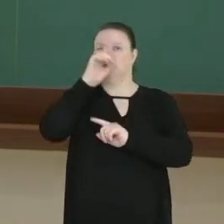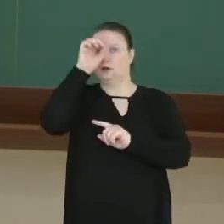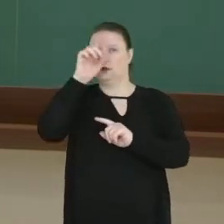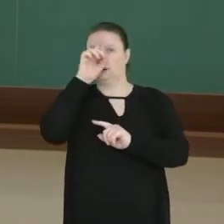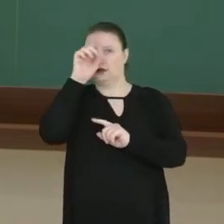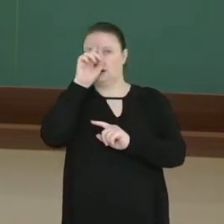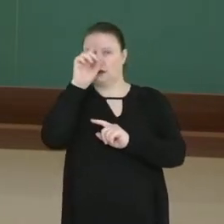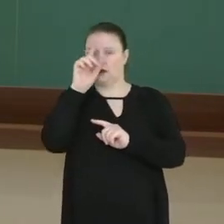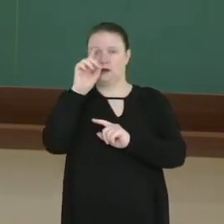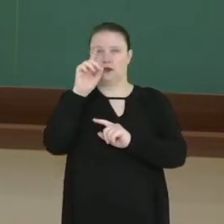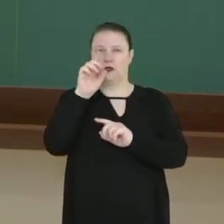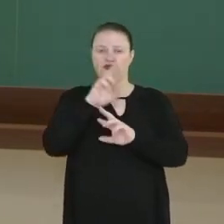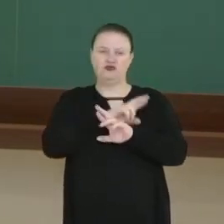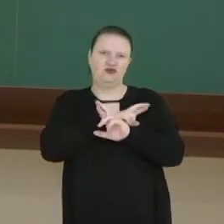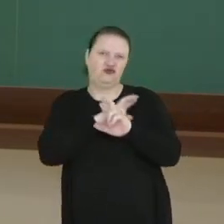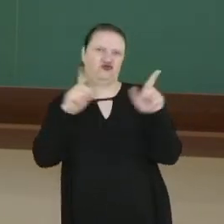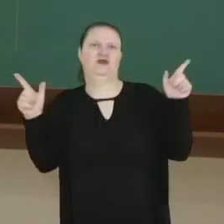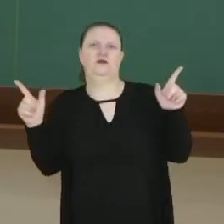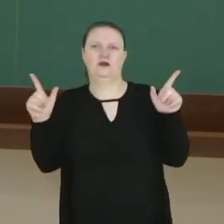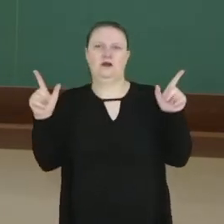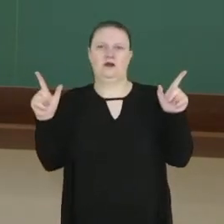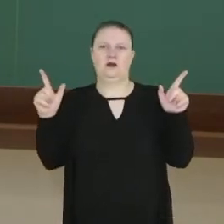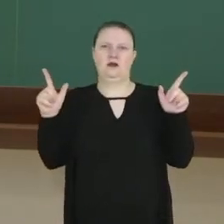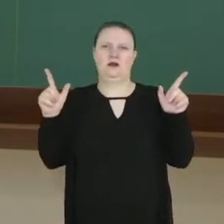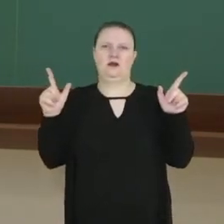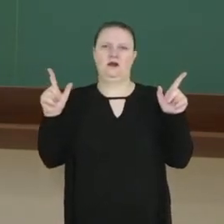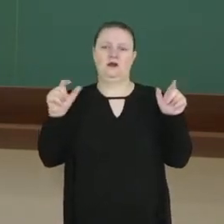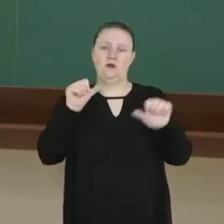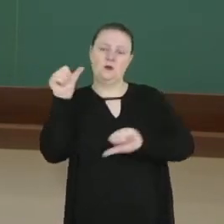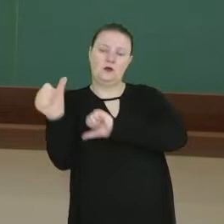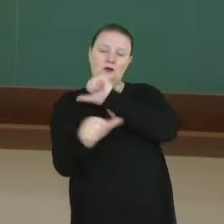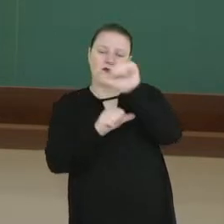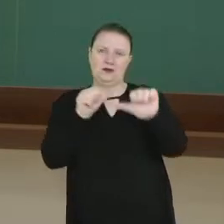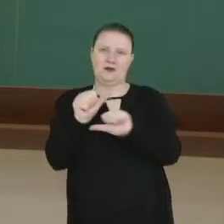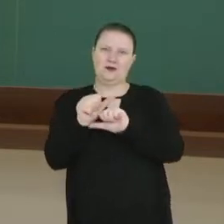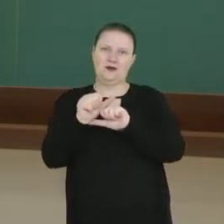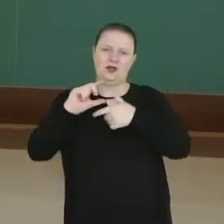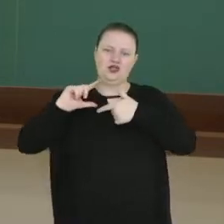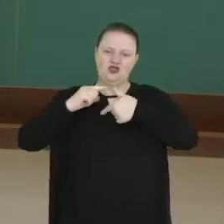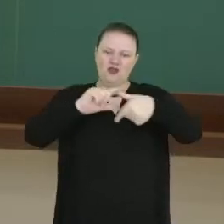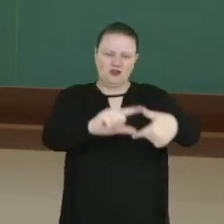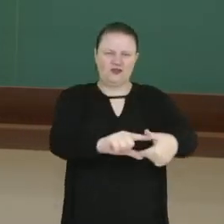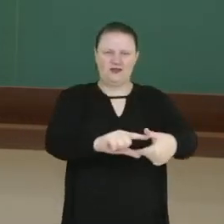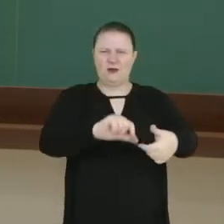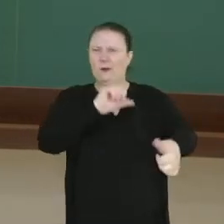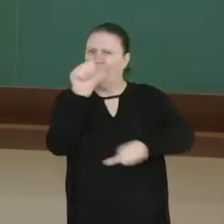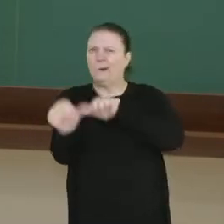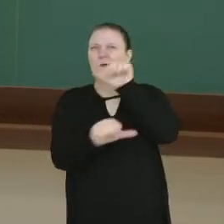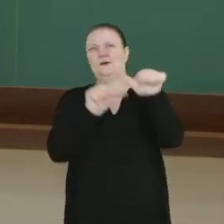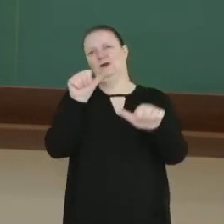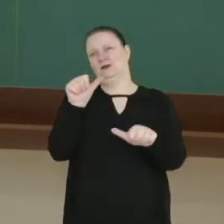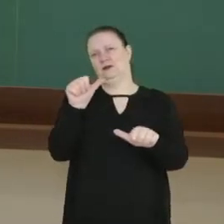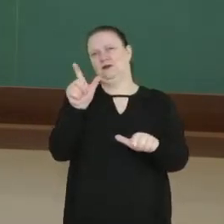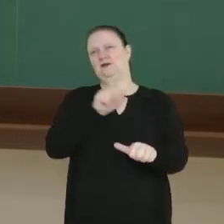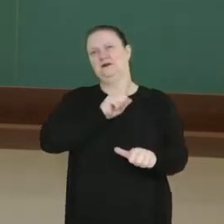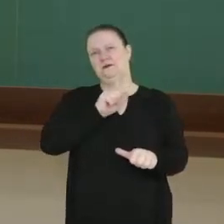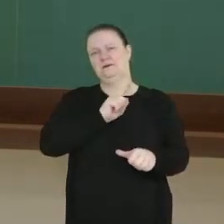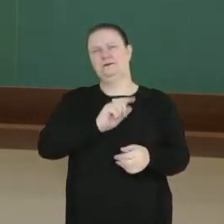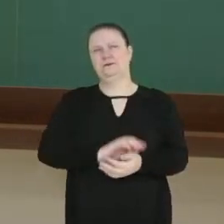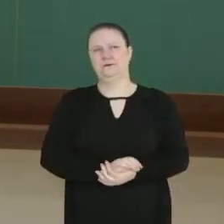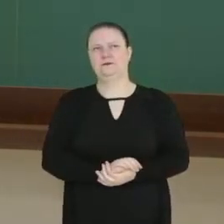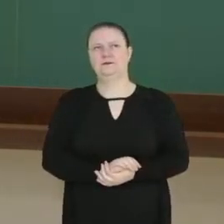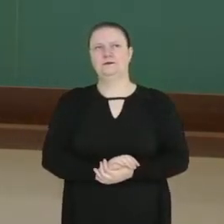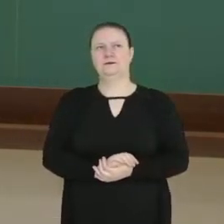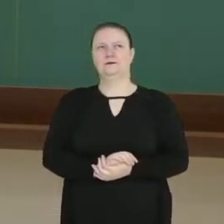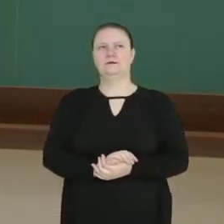fugir do habitual, do normal, digamos assim, Então, isso é bem interessante, esse aspecto também a ser observado. E a